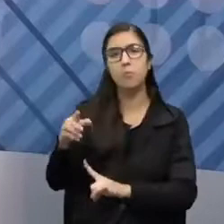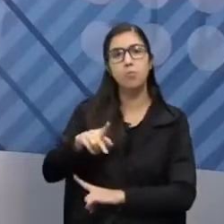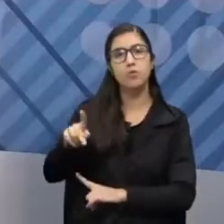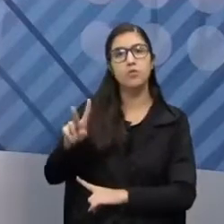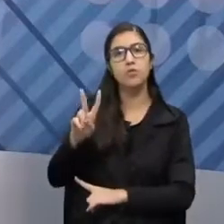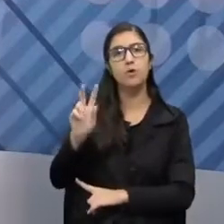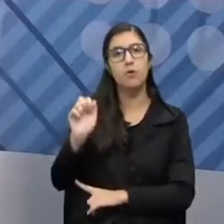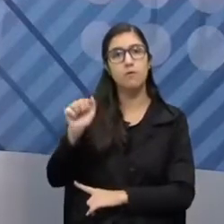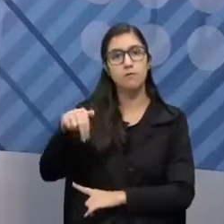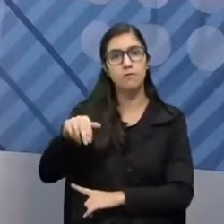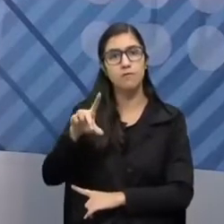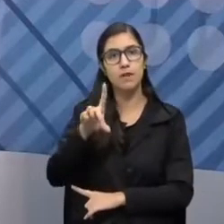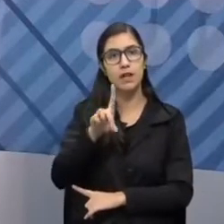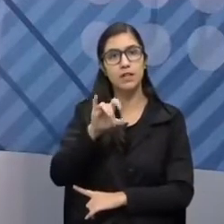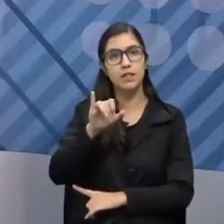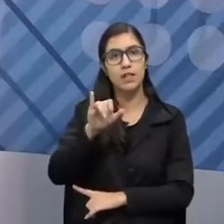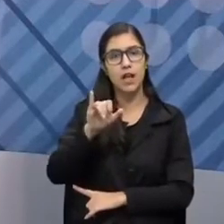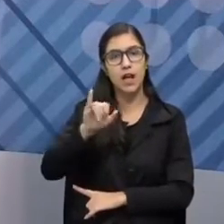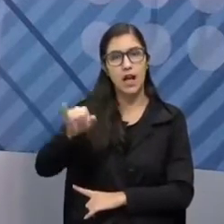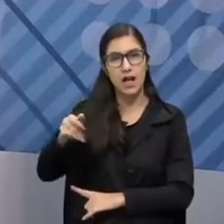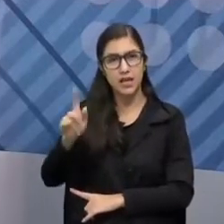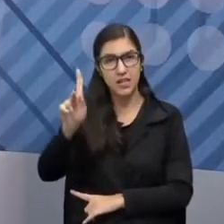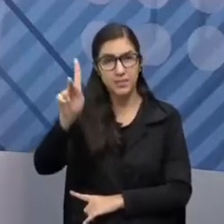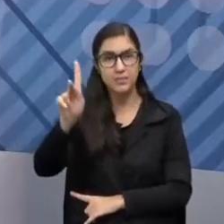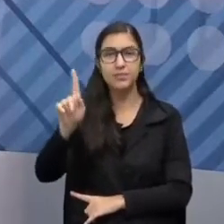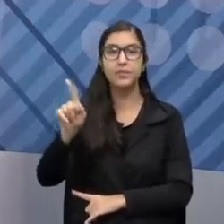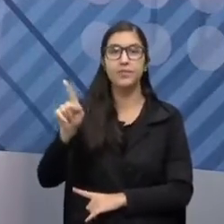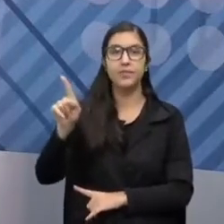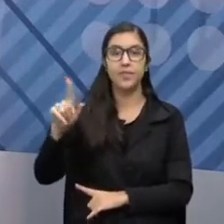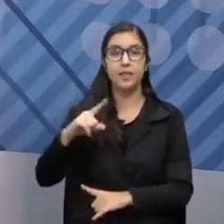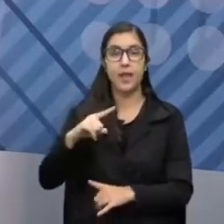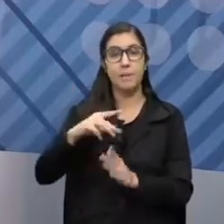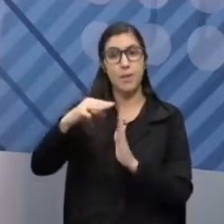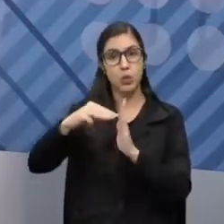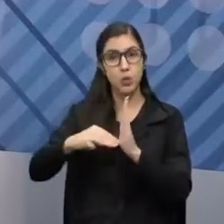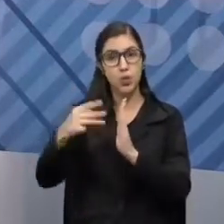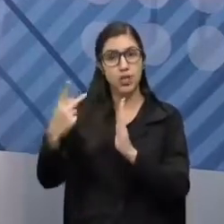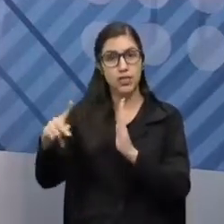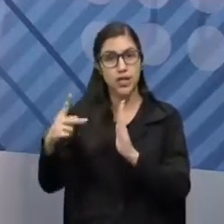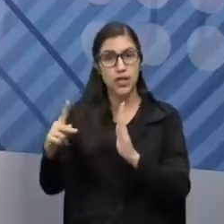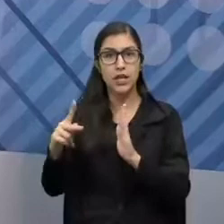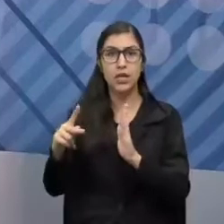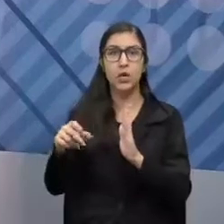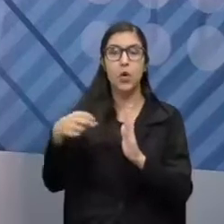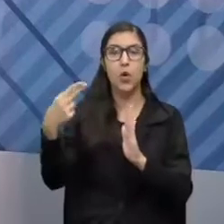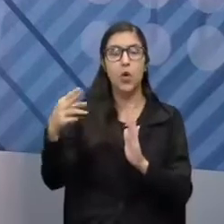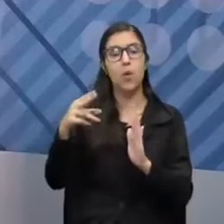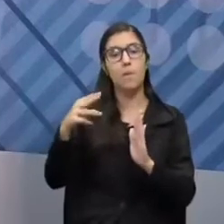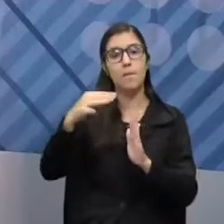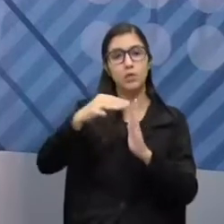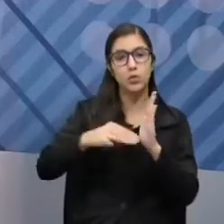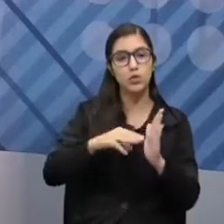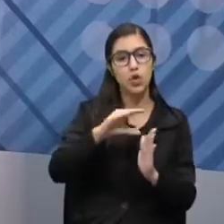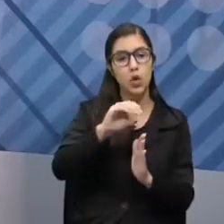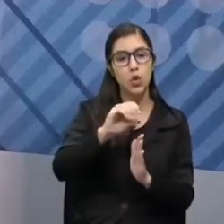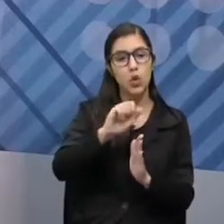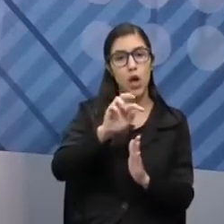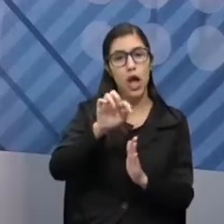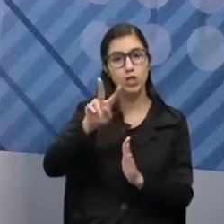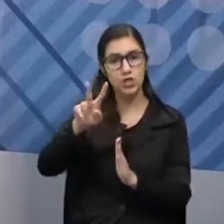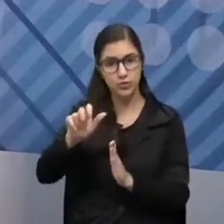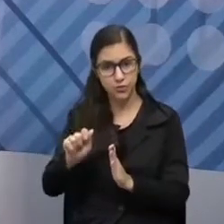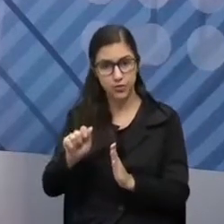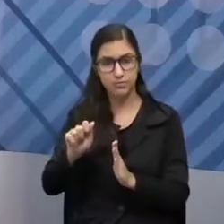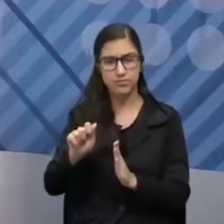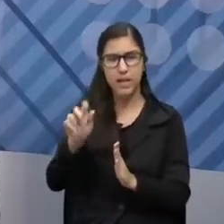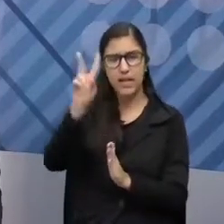Dyke, até a metodologia leva o nome dele, metodologia de Van Dyke, ou a metodologia coativa. Essa metodologia